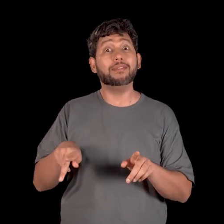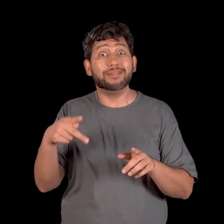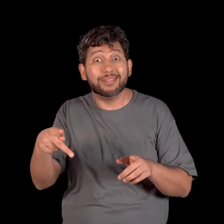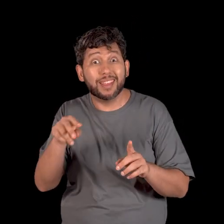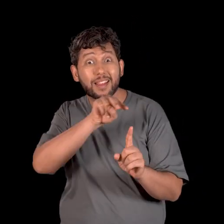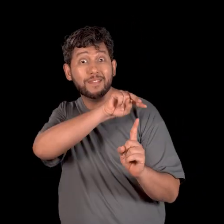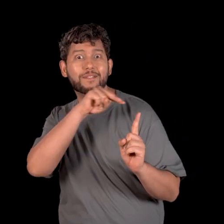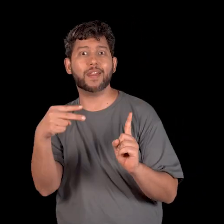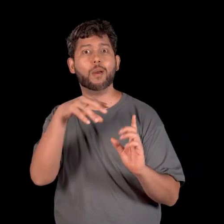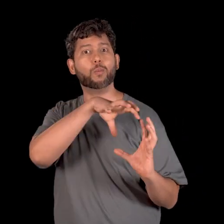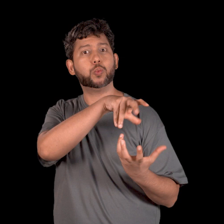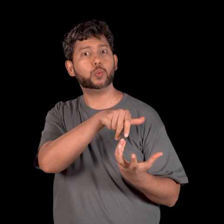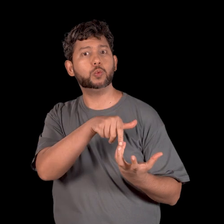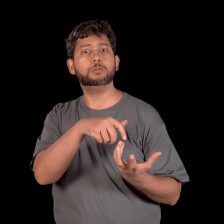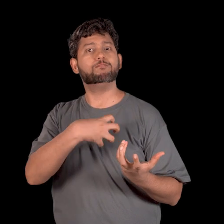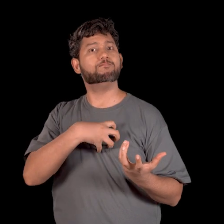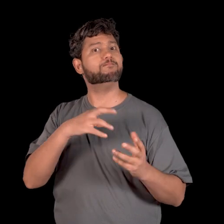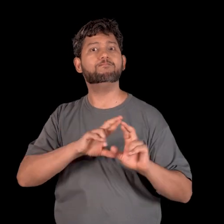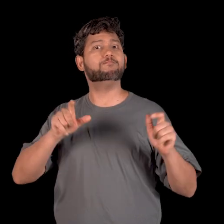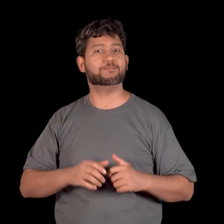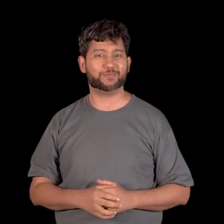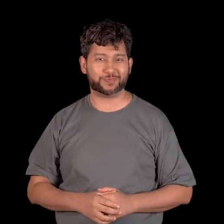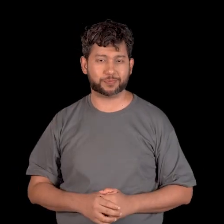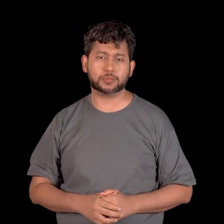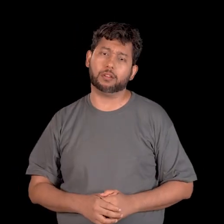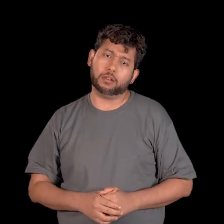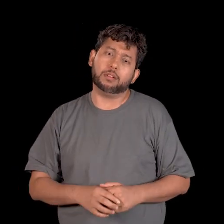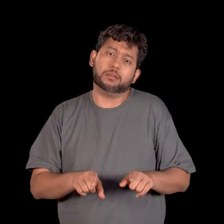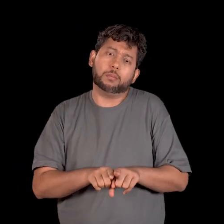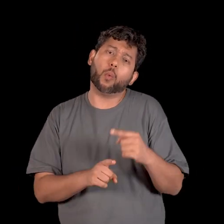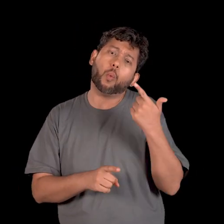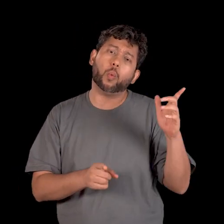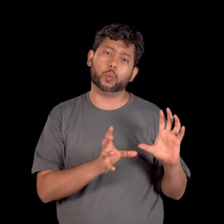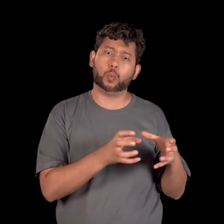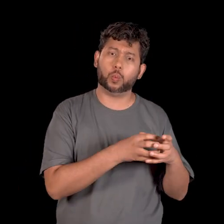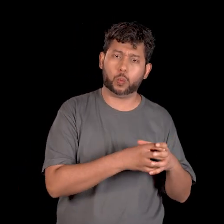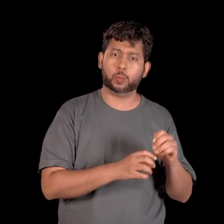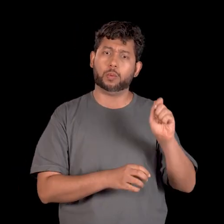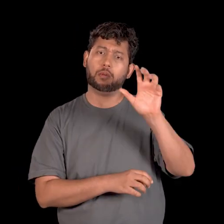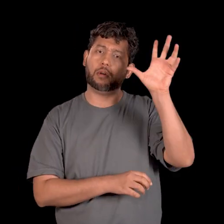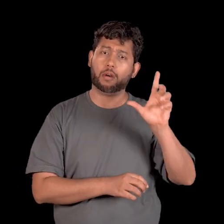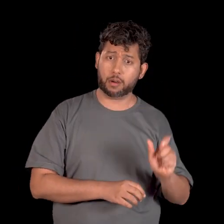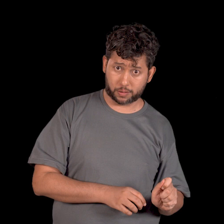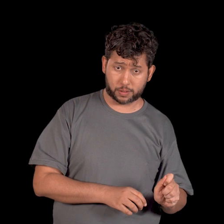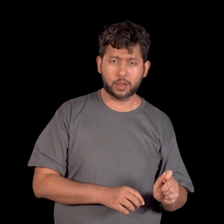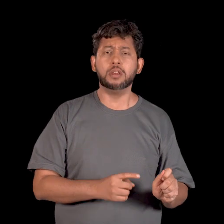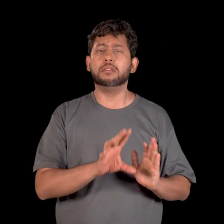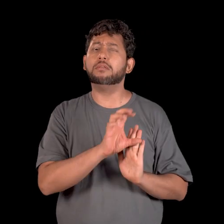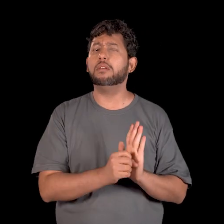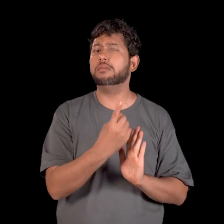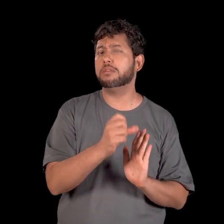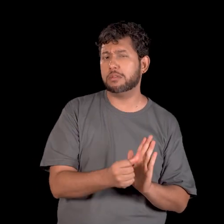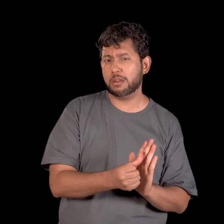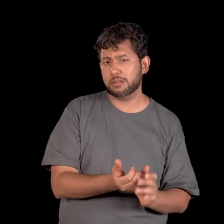assim, sua forma de interpretar e vivenciar o mundo. Ainda que os povos de origem africana não tenham tido relação com o